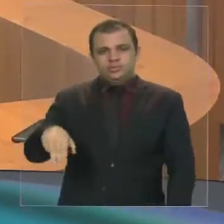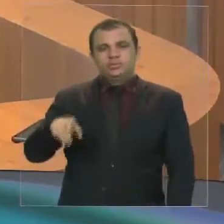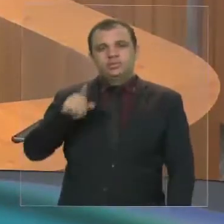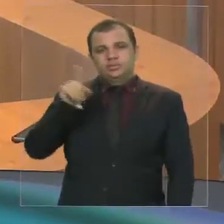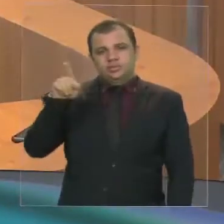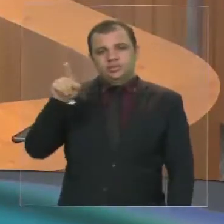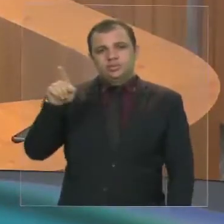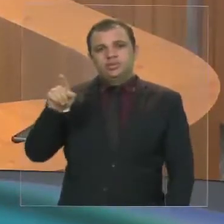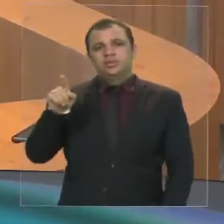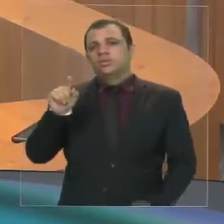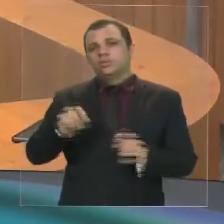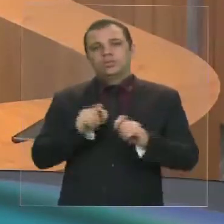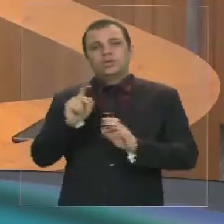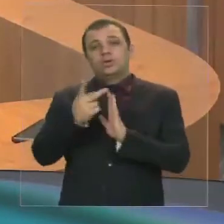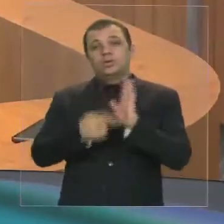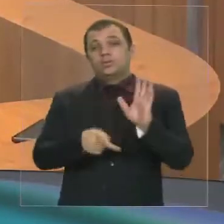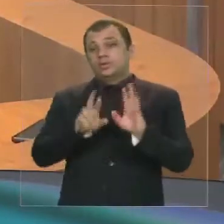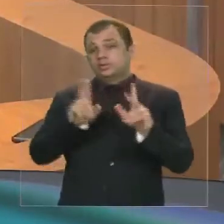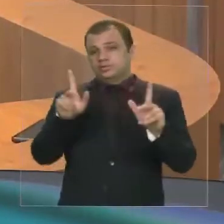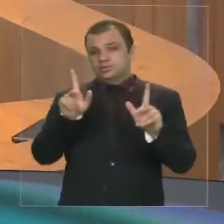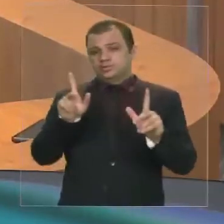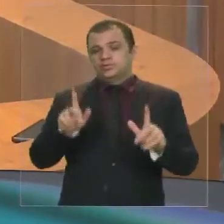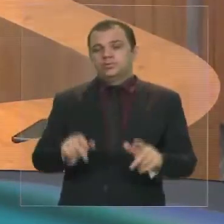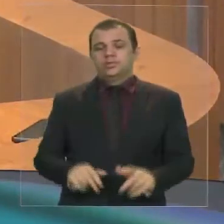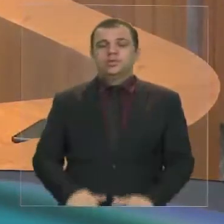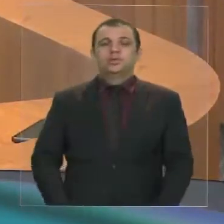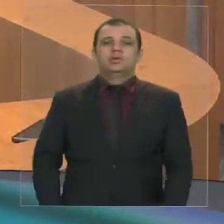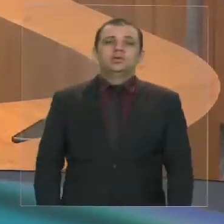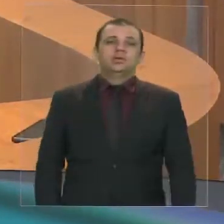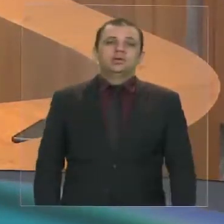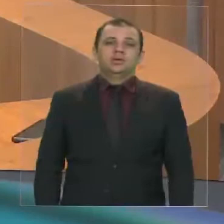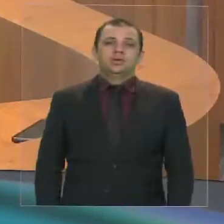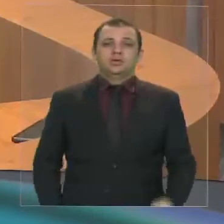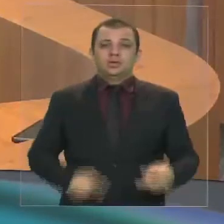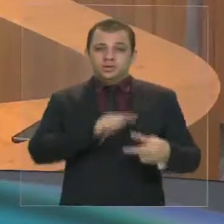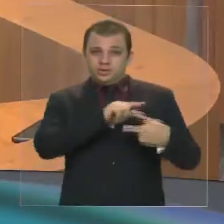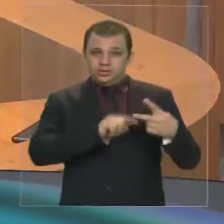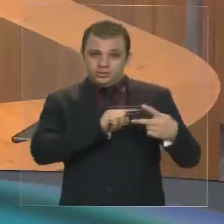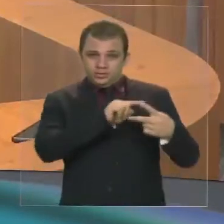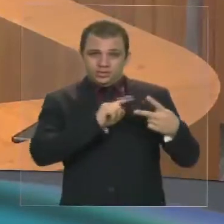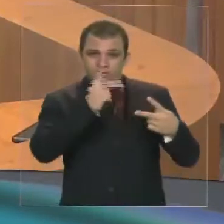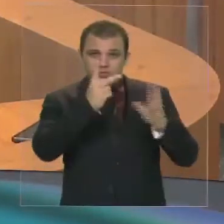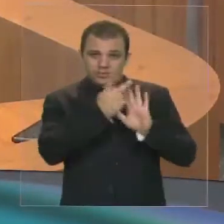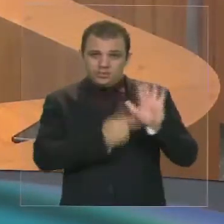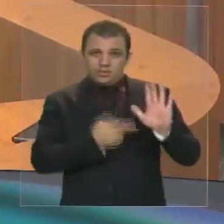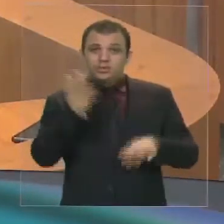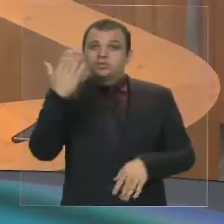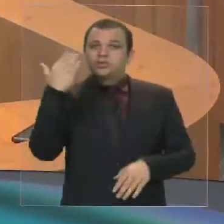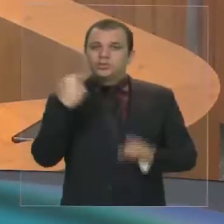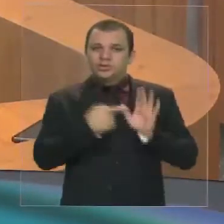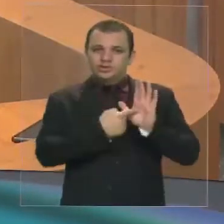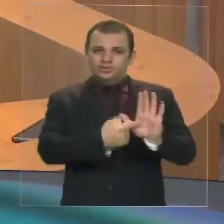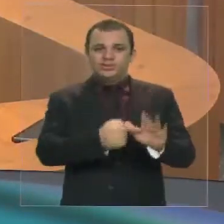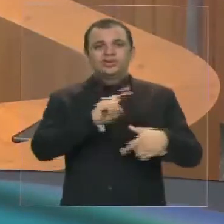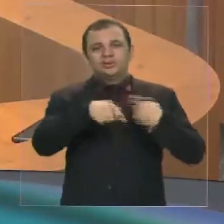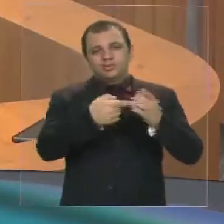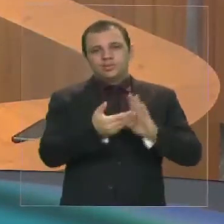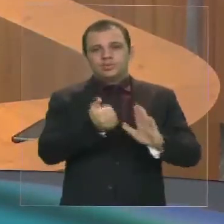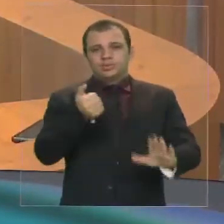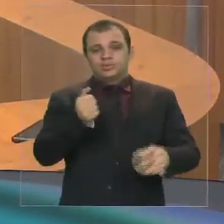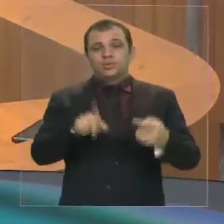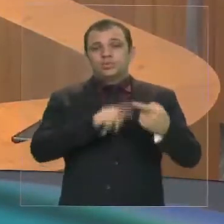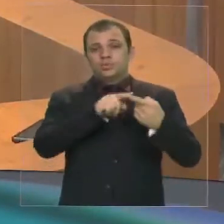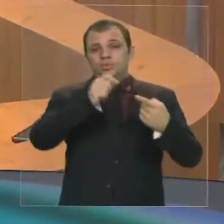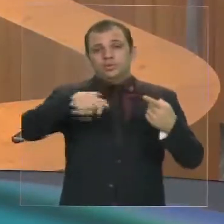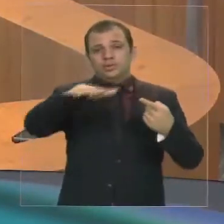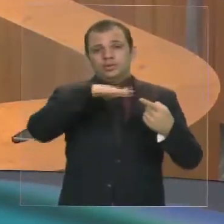um anteprojeto. Os dois projetos que havíamos apresentado, um da área de educação e